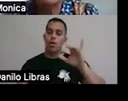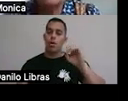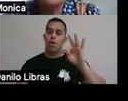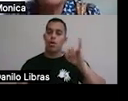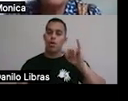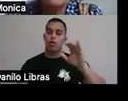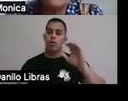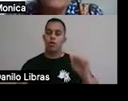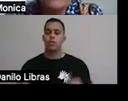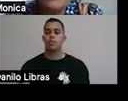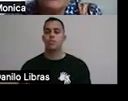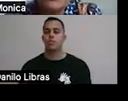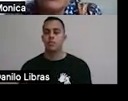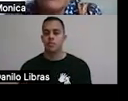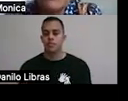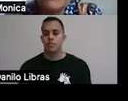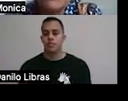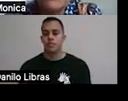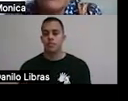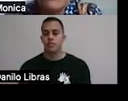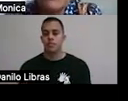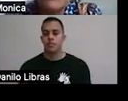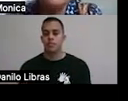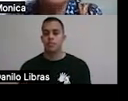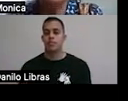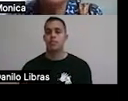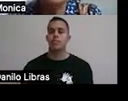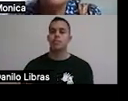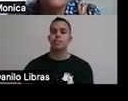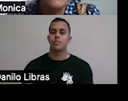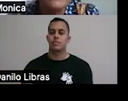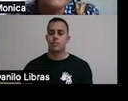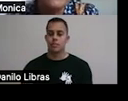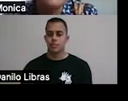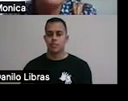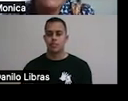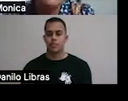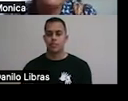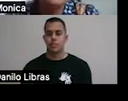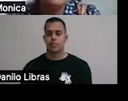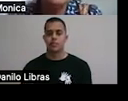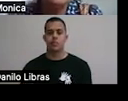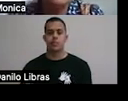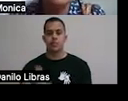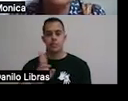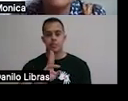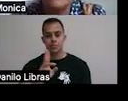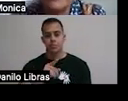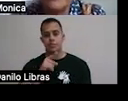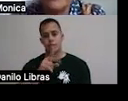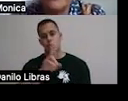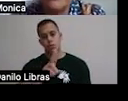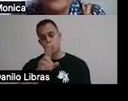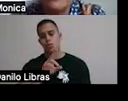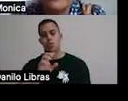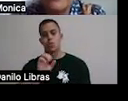consiga um metabolito que se chama NR, que ajuda, é usado como suplemento